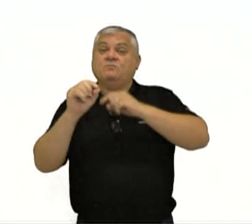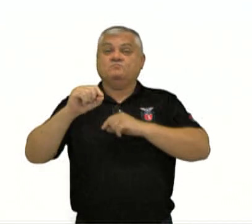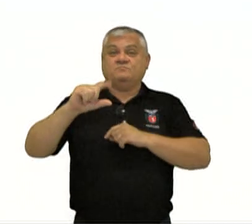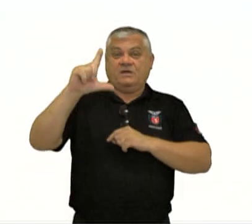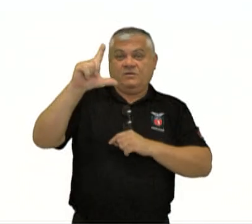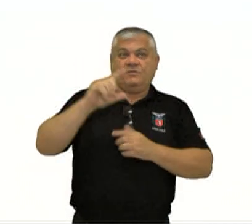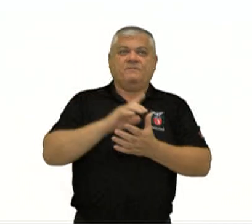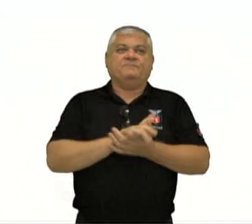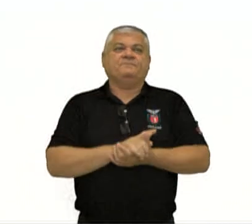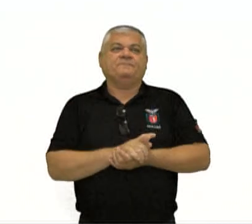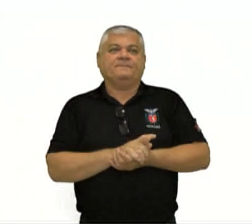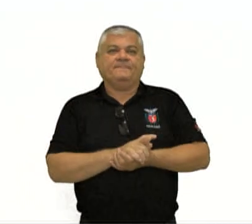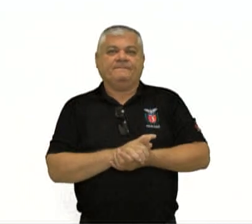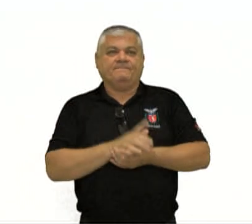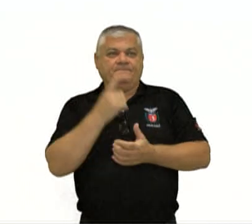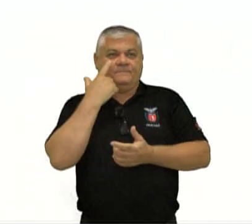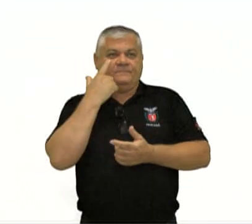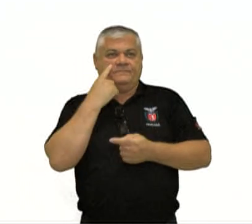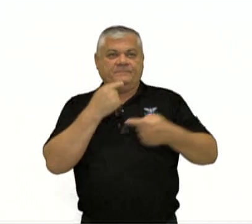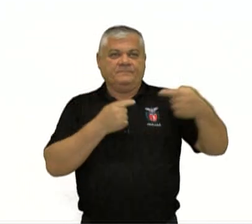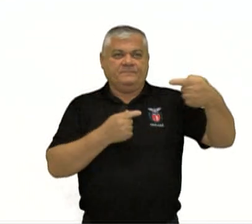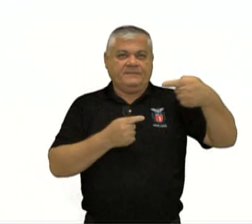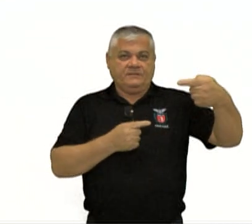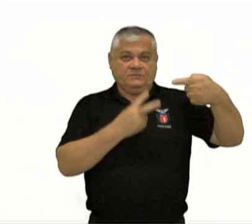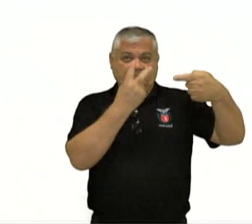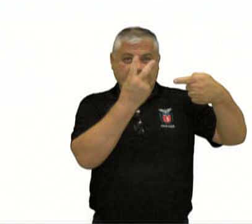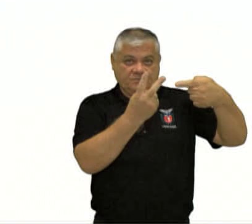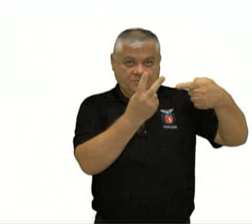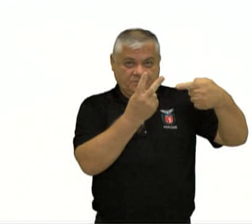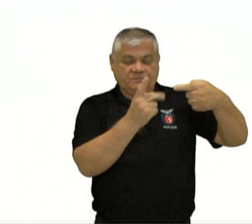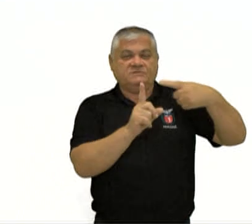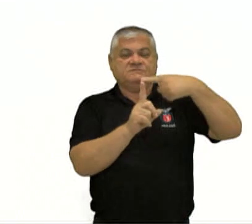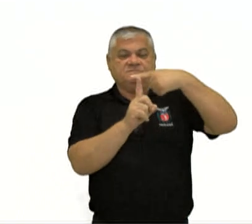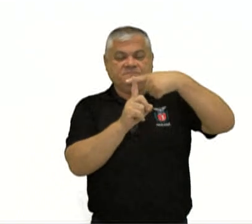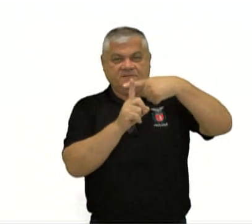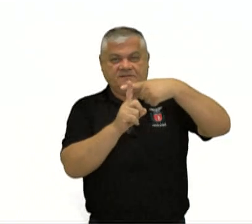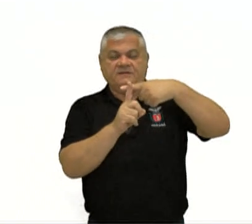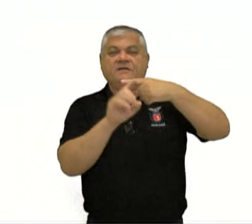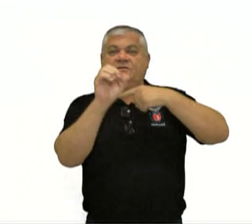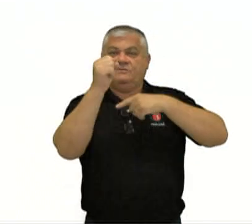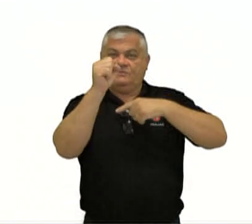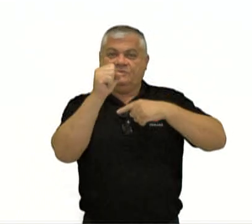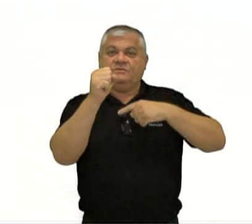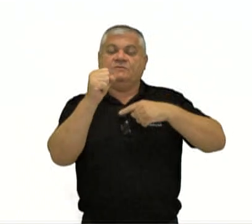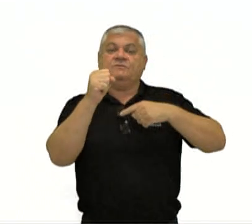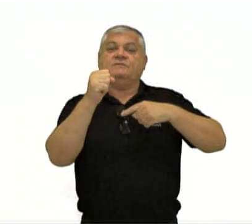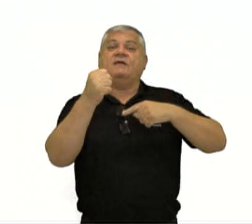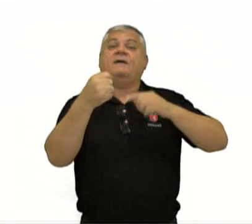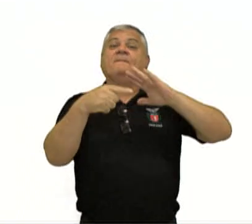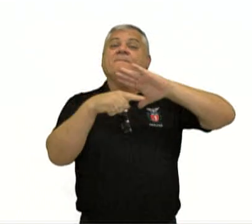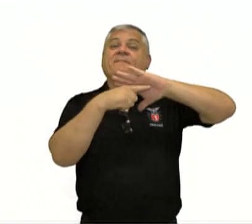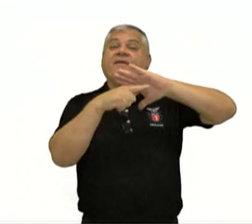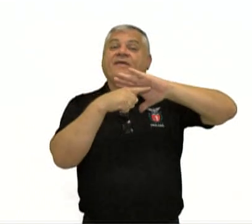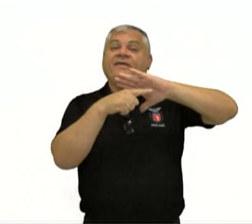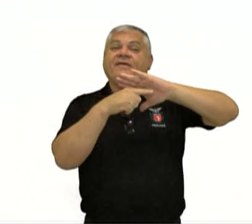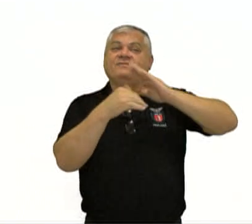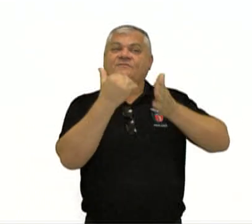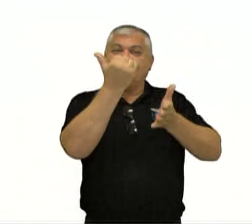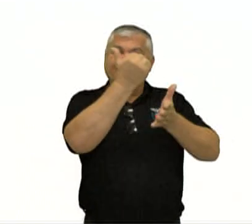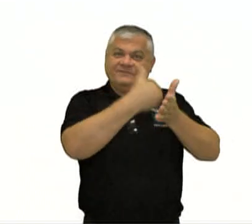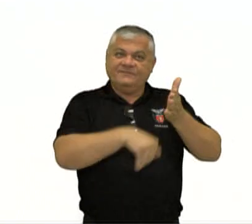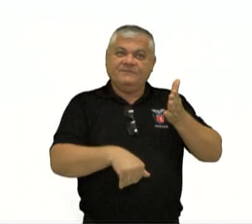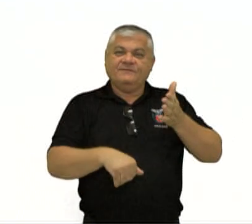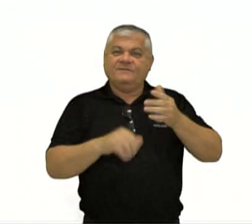Traduzindo isso aqui, nós vamos fazer conta de menos com os dois números e pegar o sinal do número maior